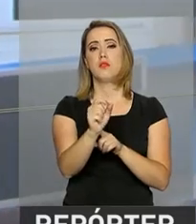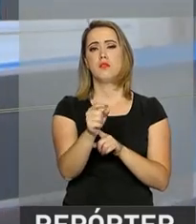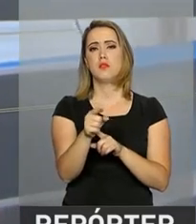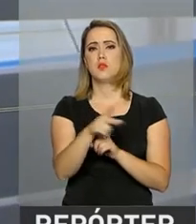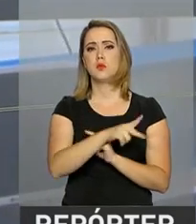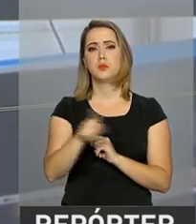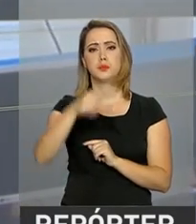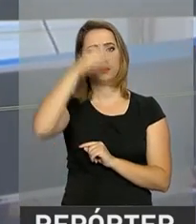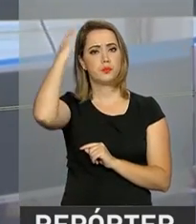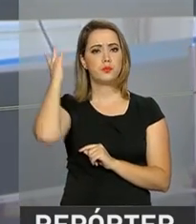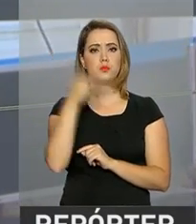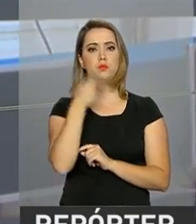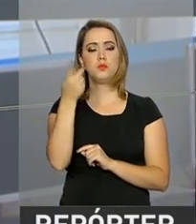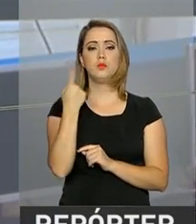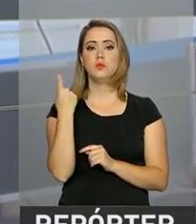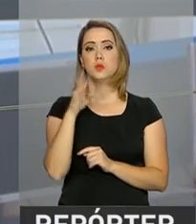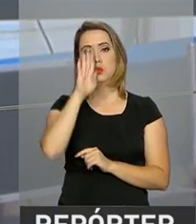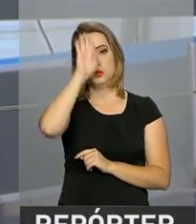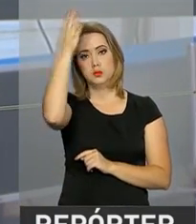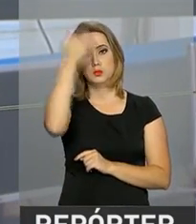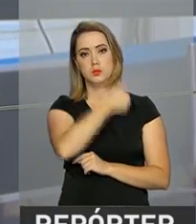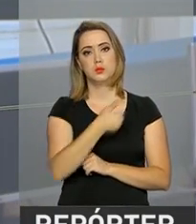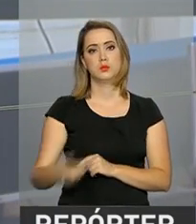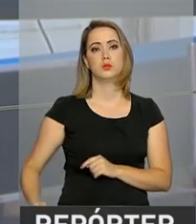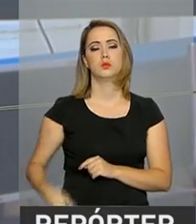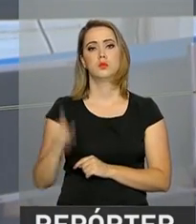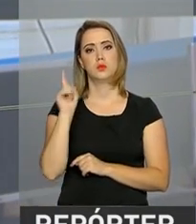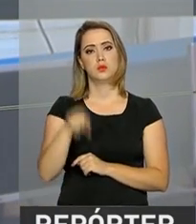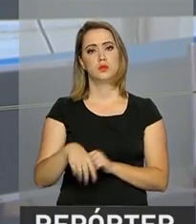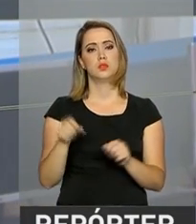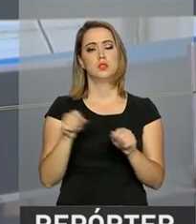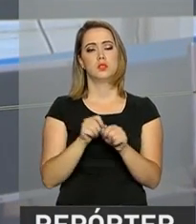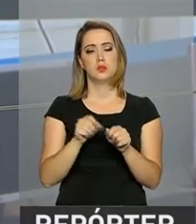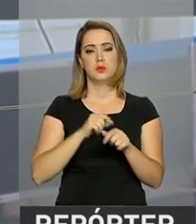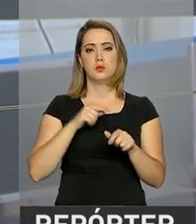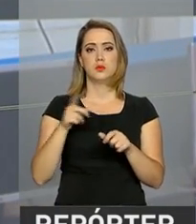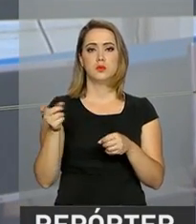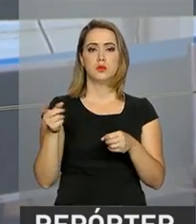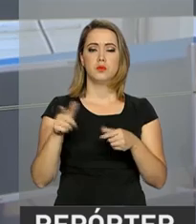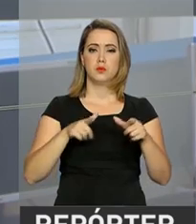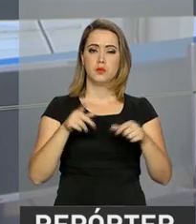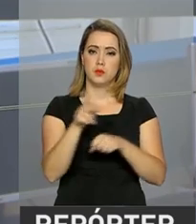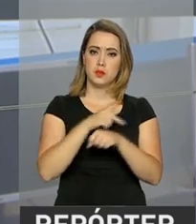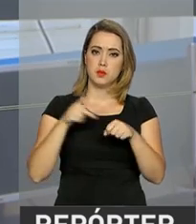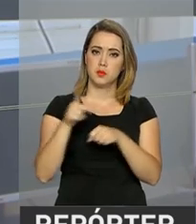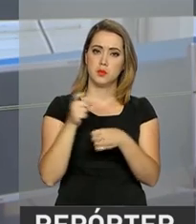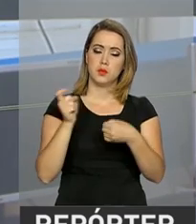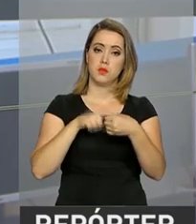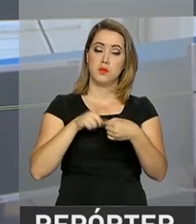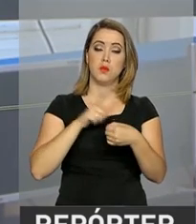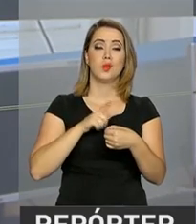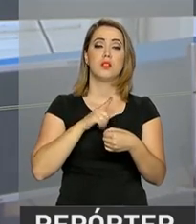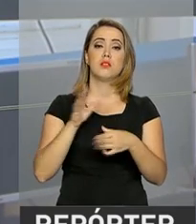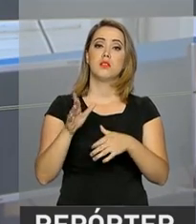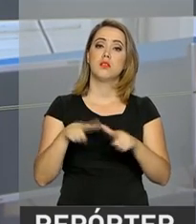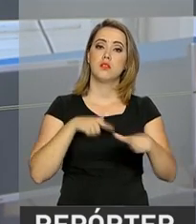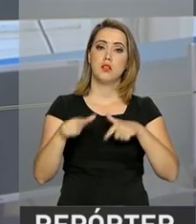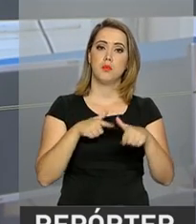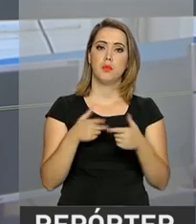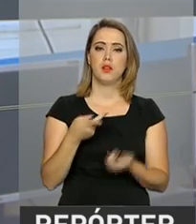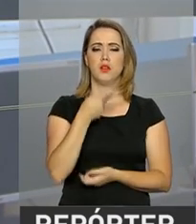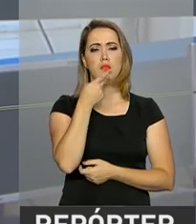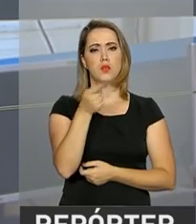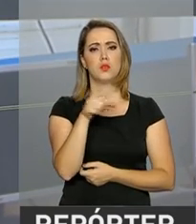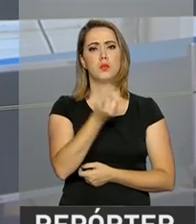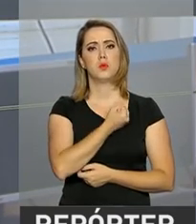presidente temer afirmou afirmou que a prioridade do governo é fazer o país retomar a geração de emprego temer também citou os números